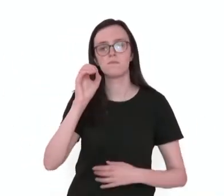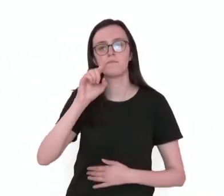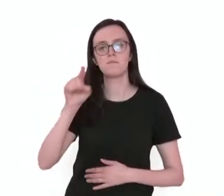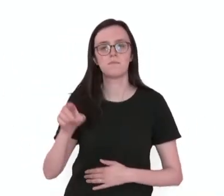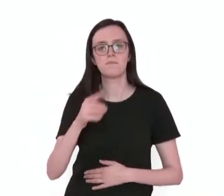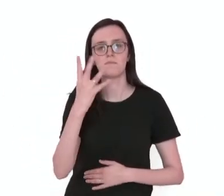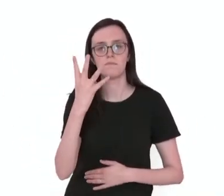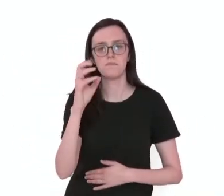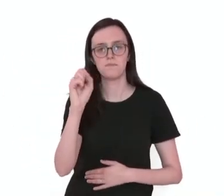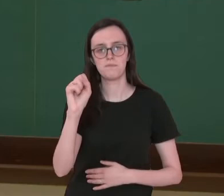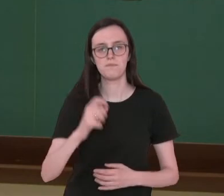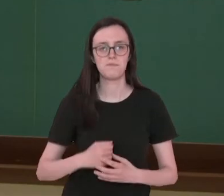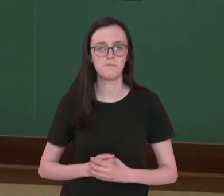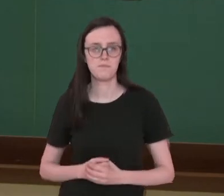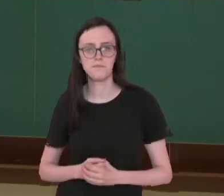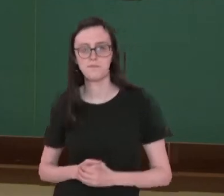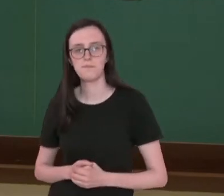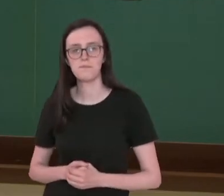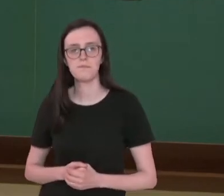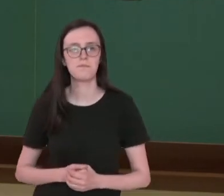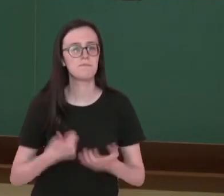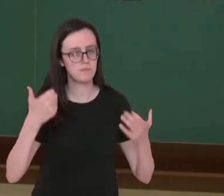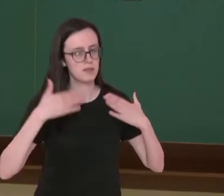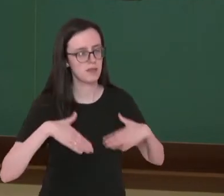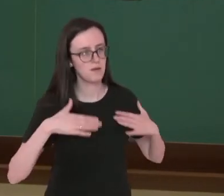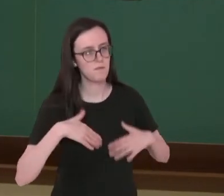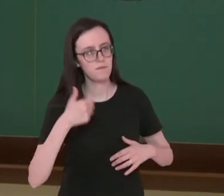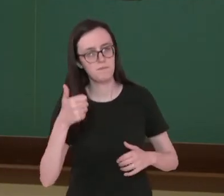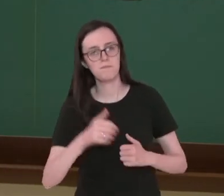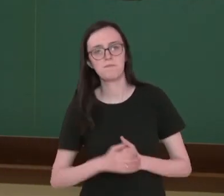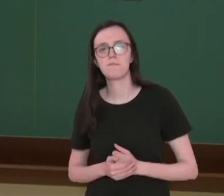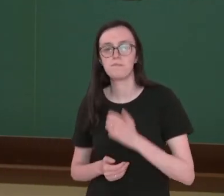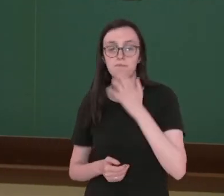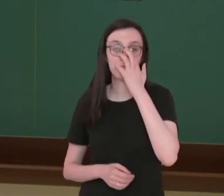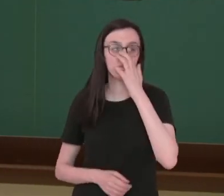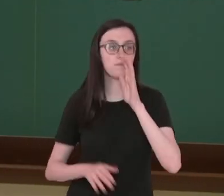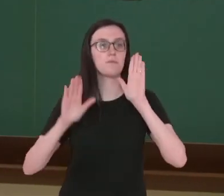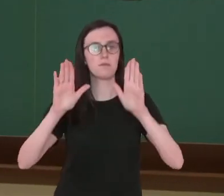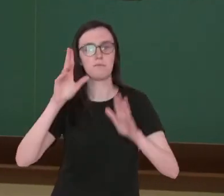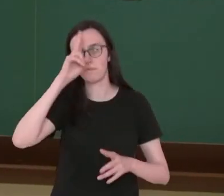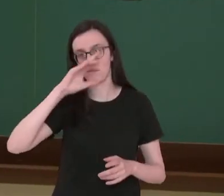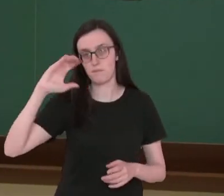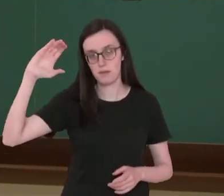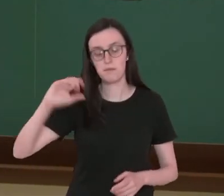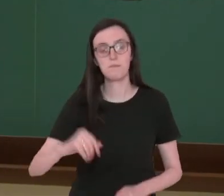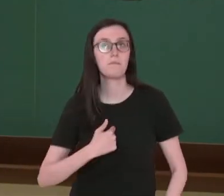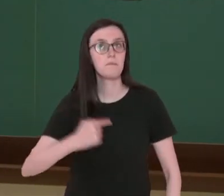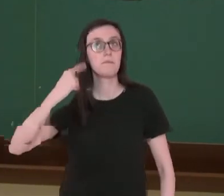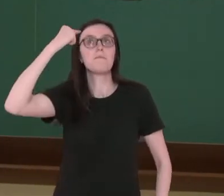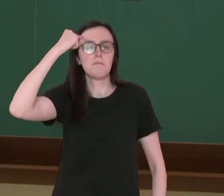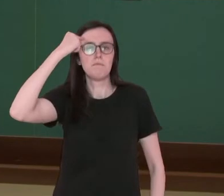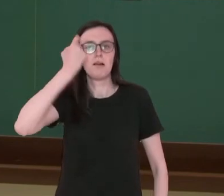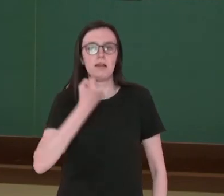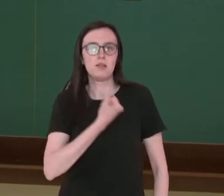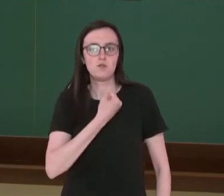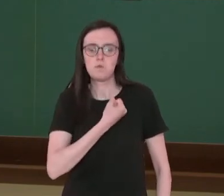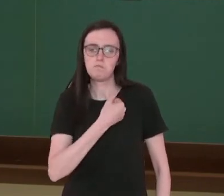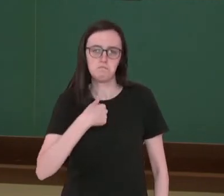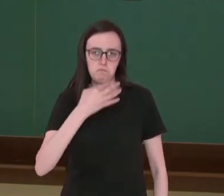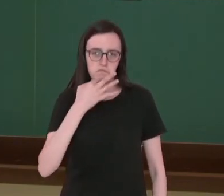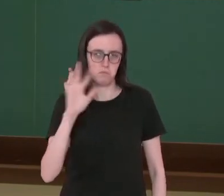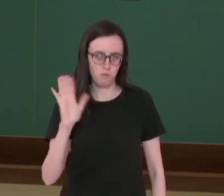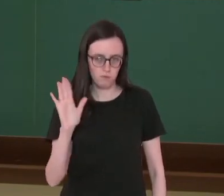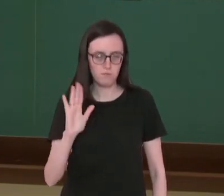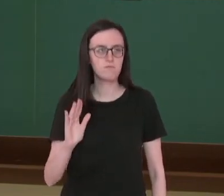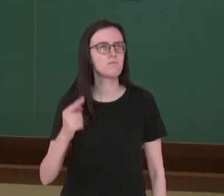é 0,48. Tranquilo, gente? Agora, pensei num número. Esse número eu não conheço, então